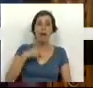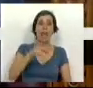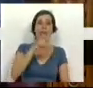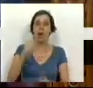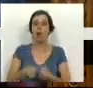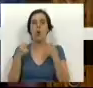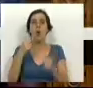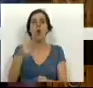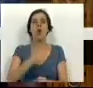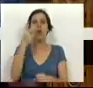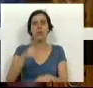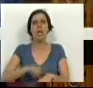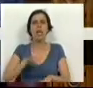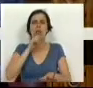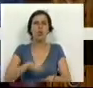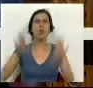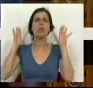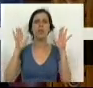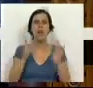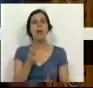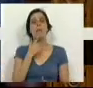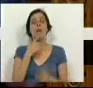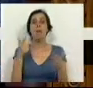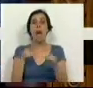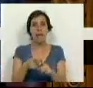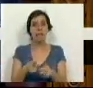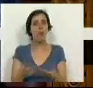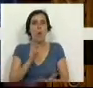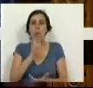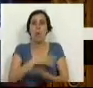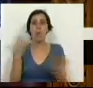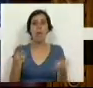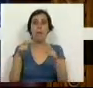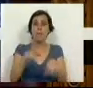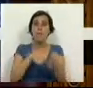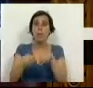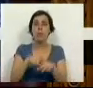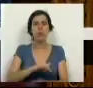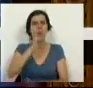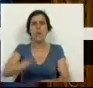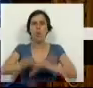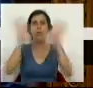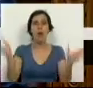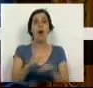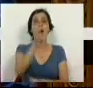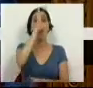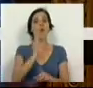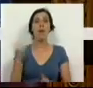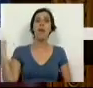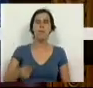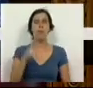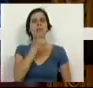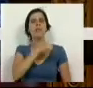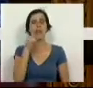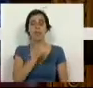2 anos é tempo mais que suficiente para se perceber que assim não vamos lá. Com estas políticas não chegamos a lado nenhum. O Governo impõe